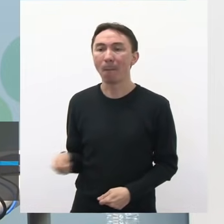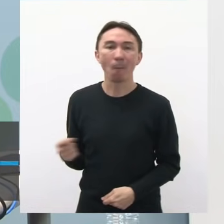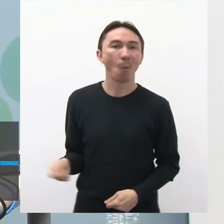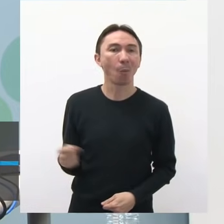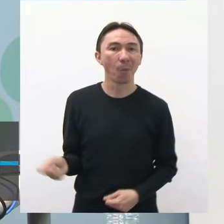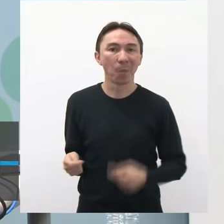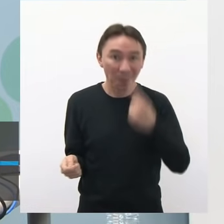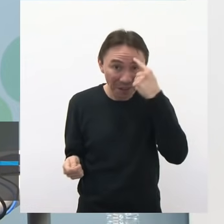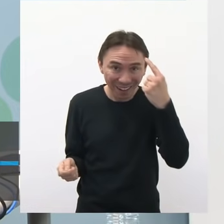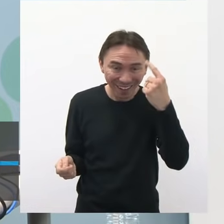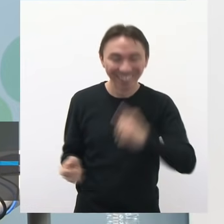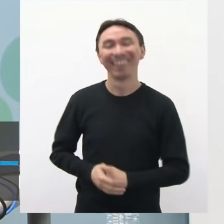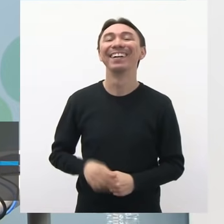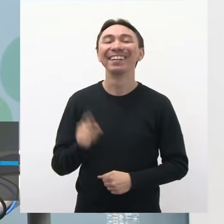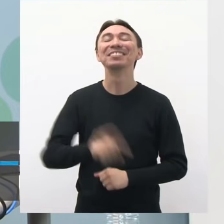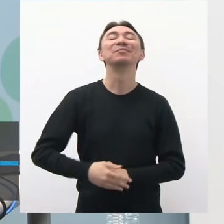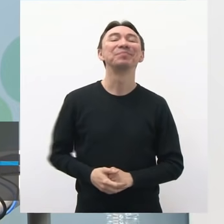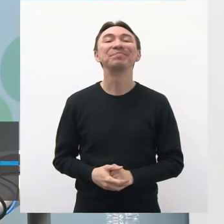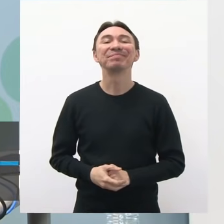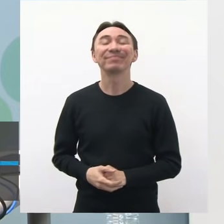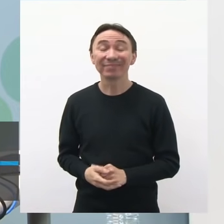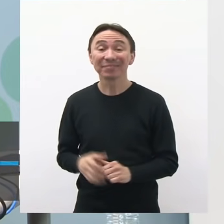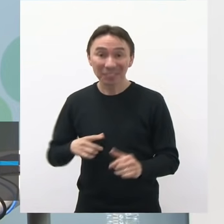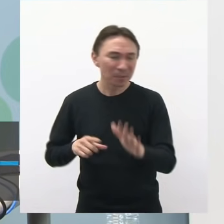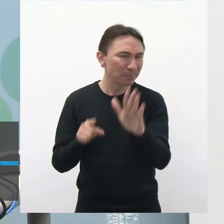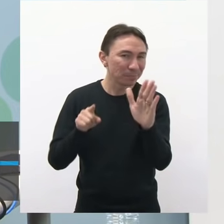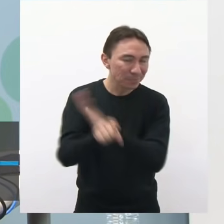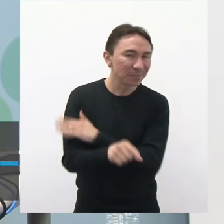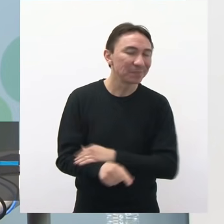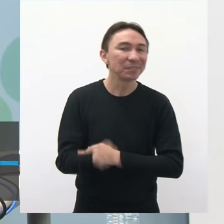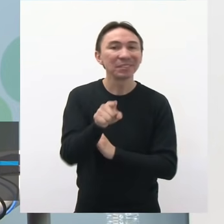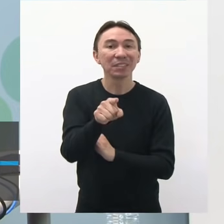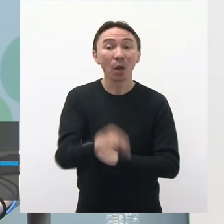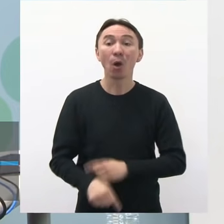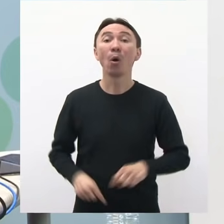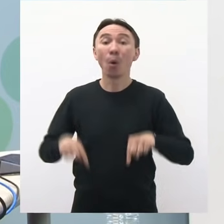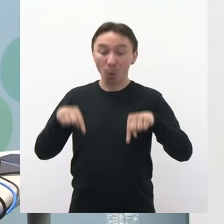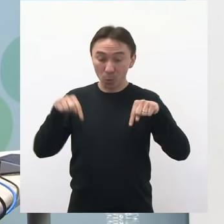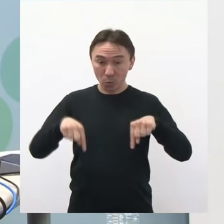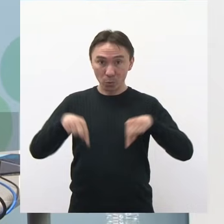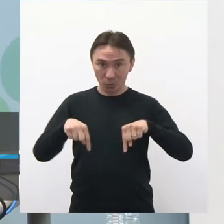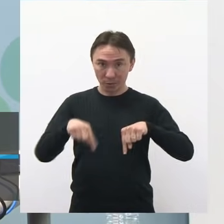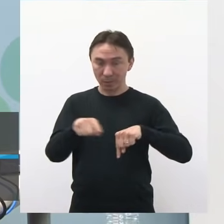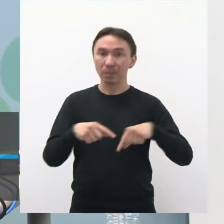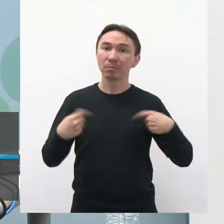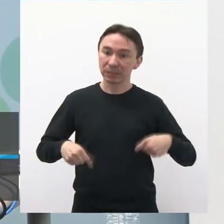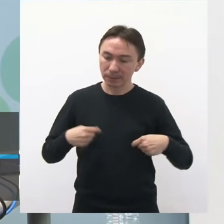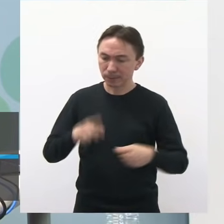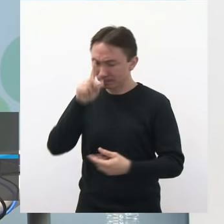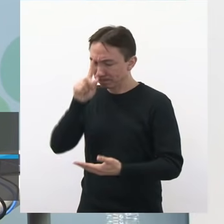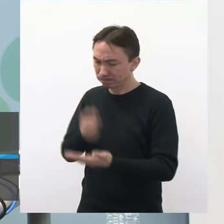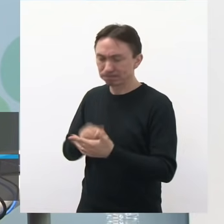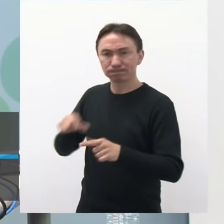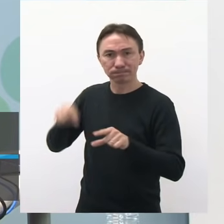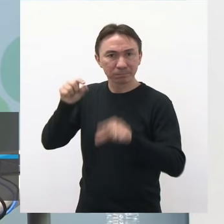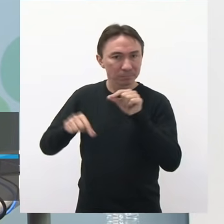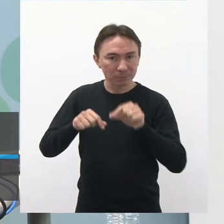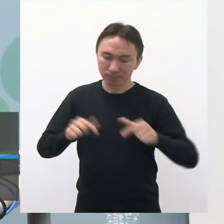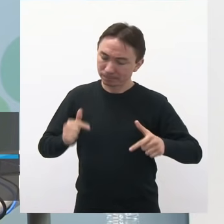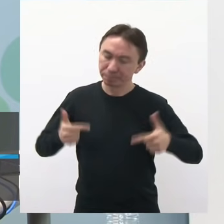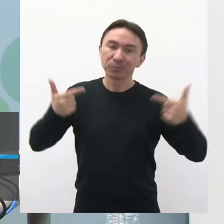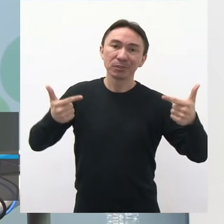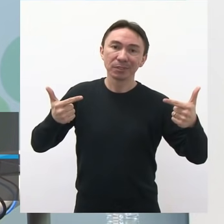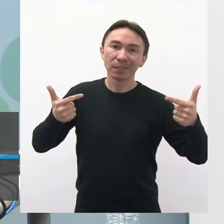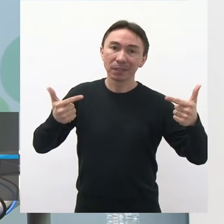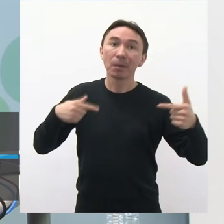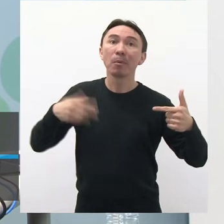meu amigo, a sua pergunta, né? Quais escolhas e atitudes você acredita que deve ter no presente para realizar o que se deseja no futuro? O